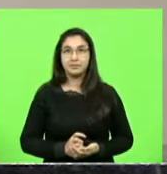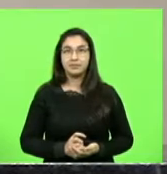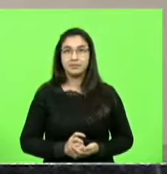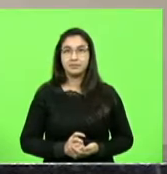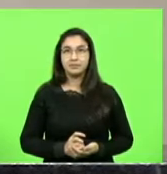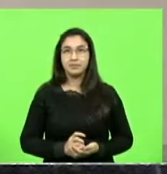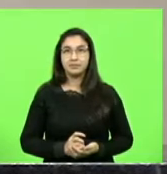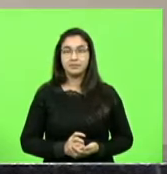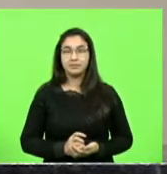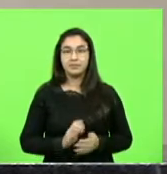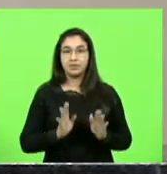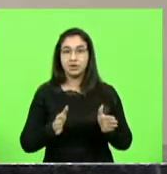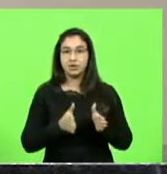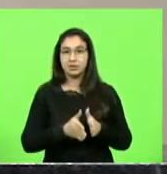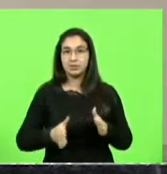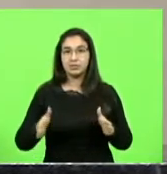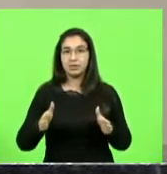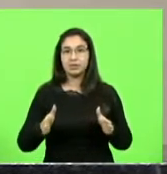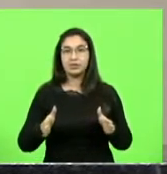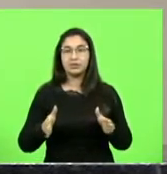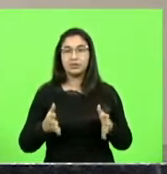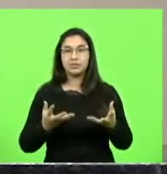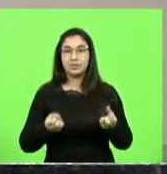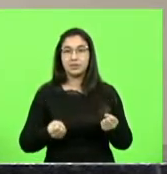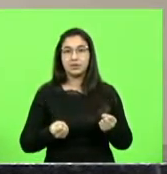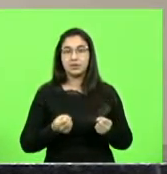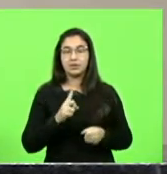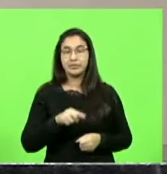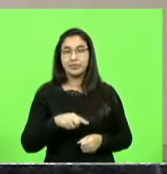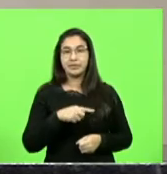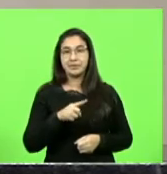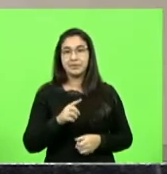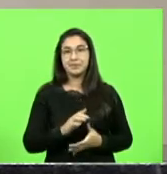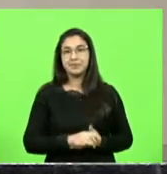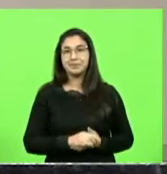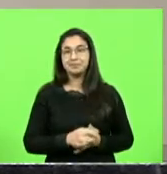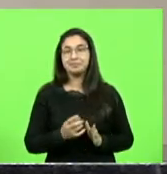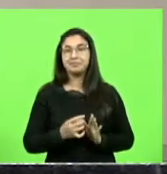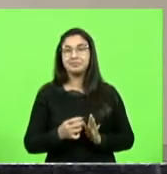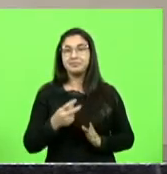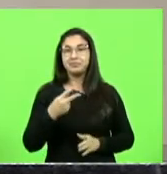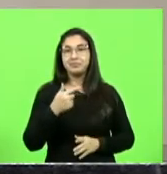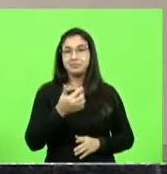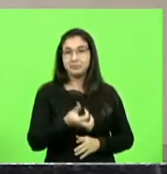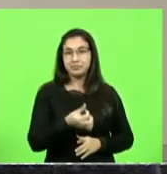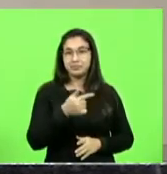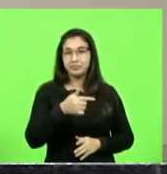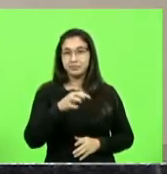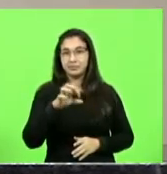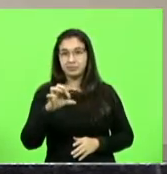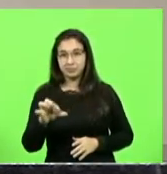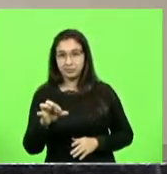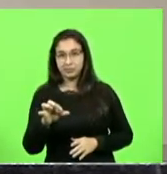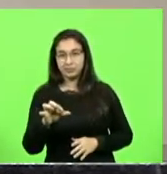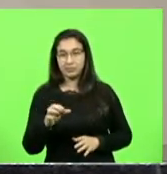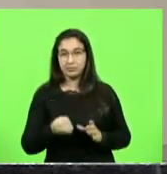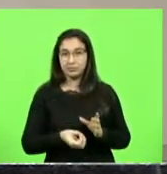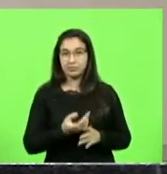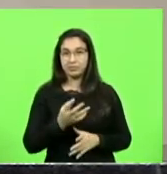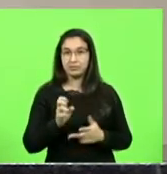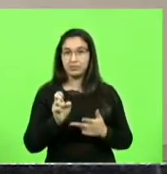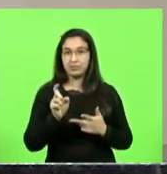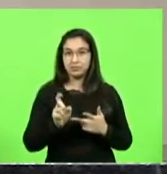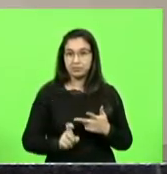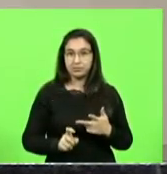temos maioria para deliberarmos os vetos. Em discussão, mensagem de veto 679-2021. Origem, executivo,